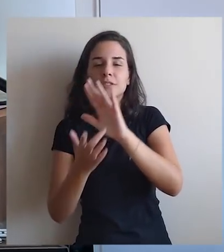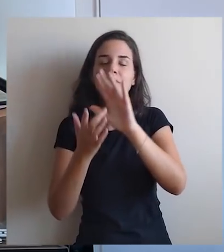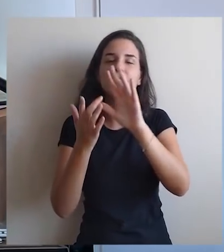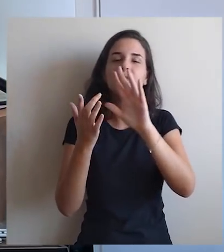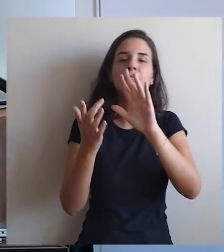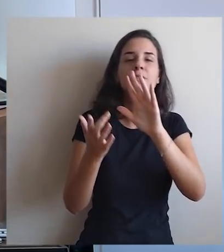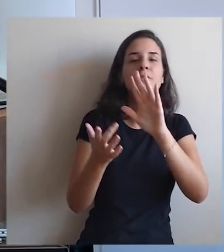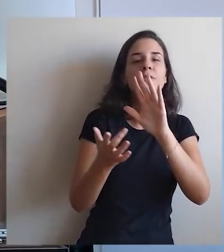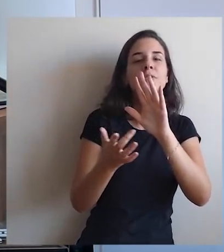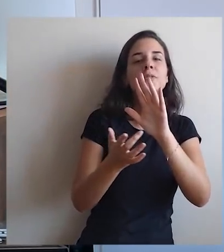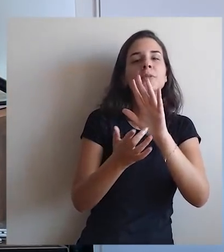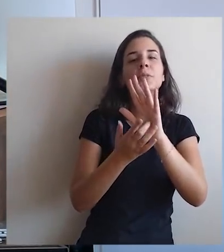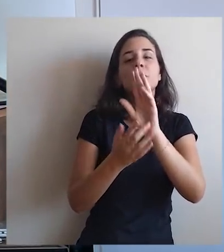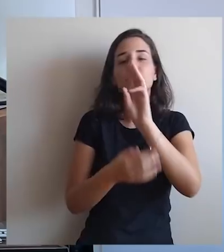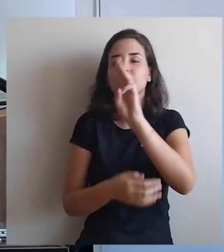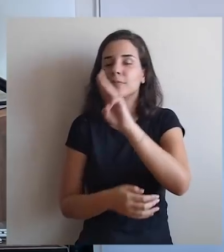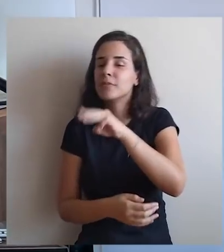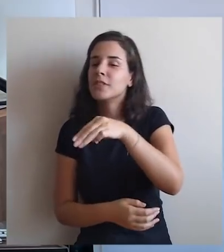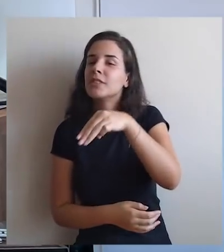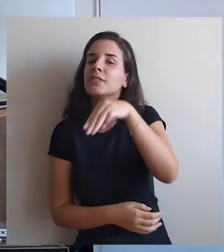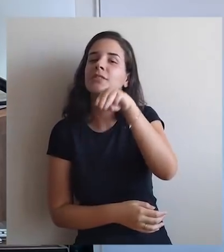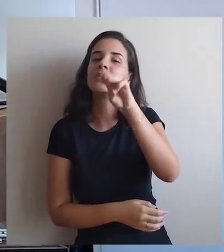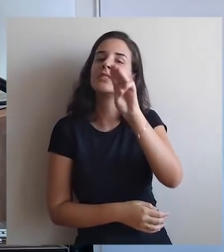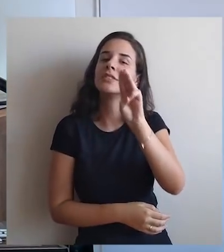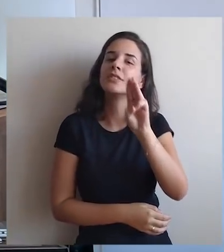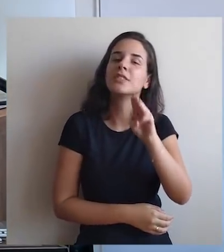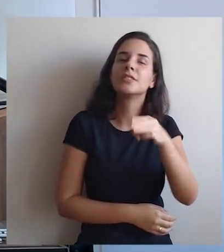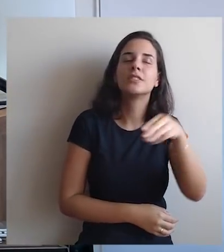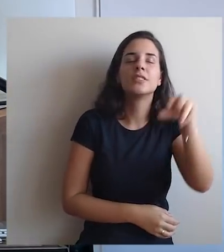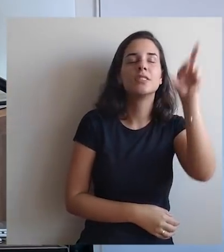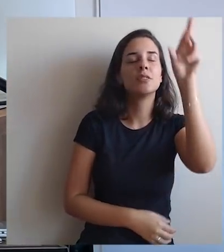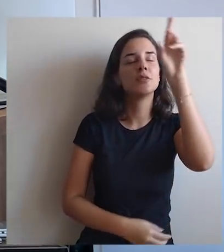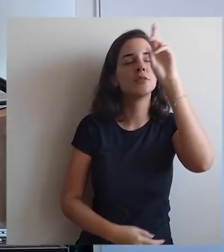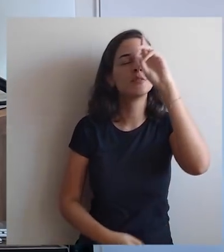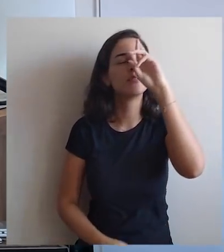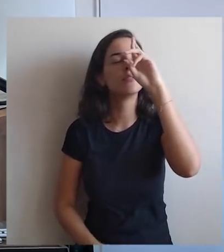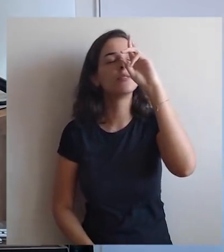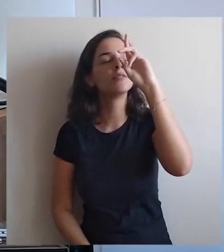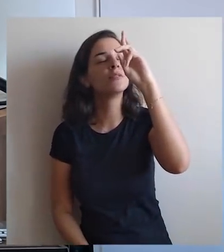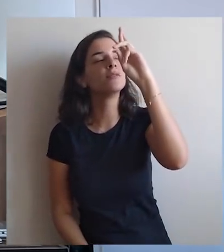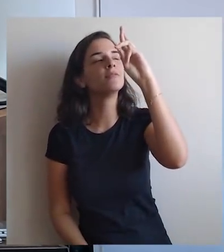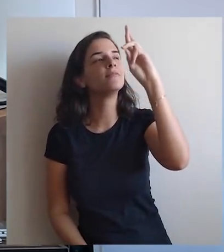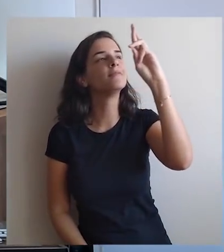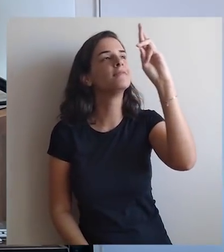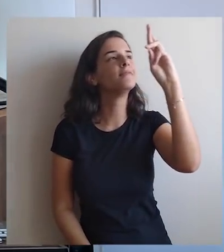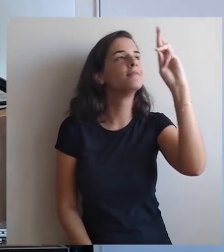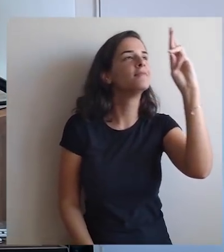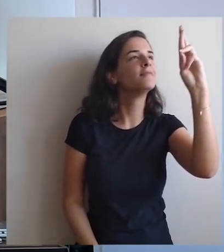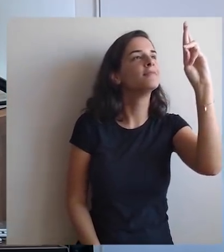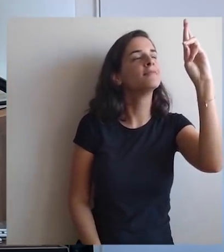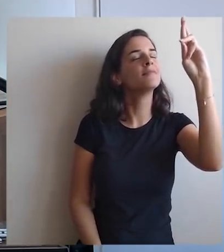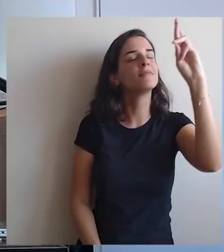oração, Jesus Cristo, o Mestre Senhor.